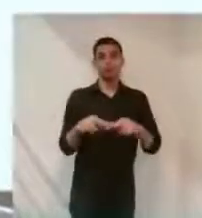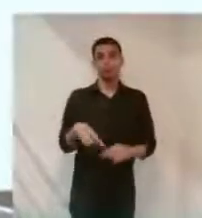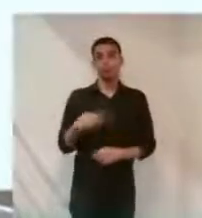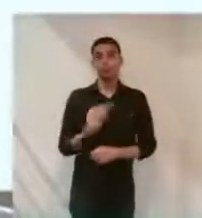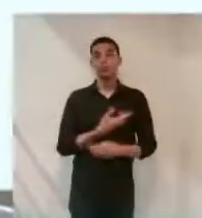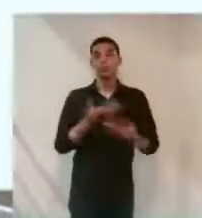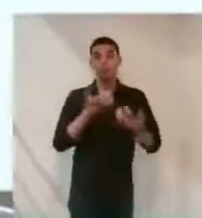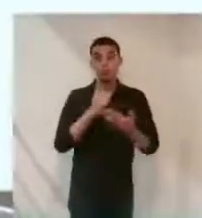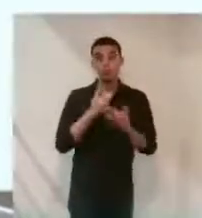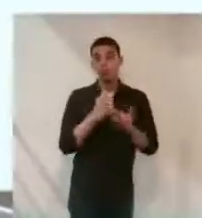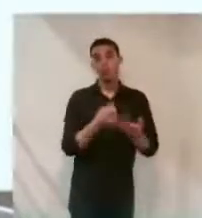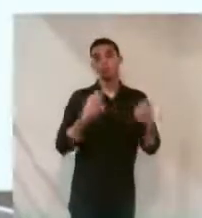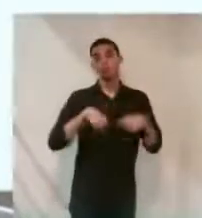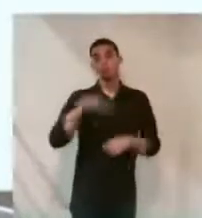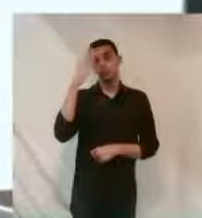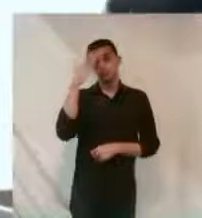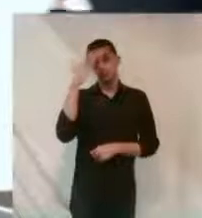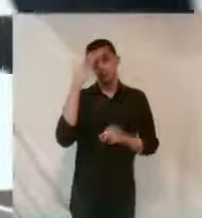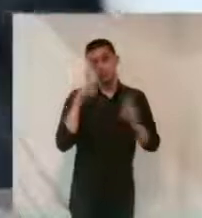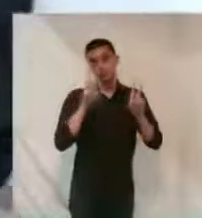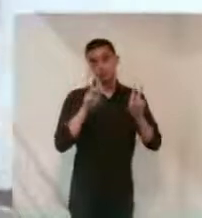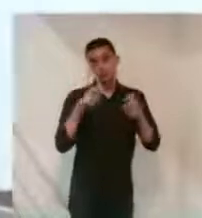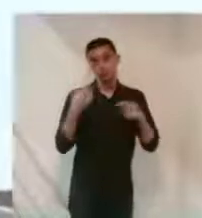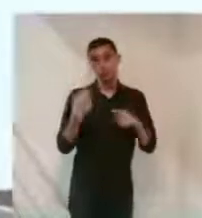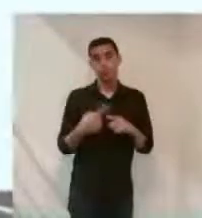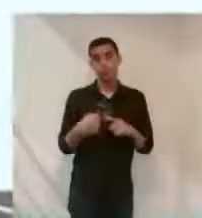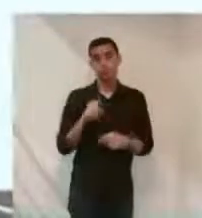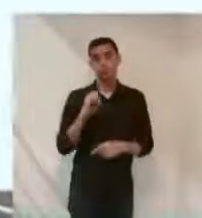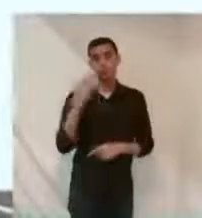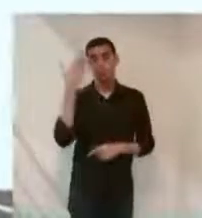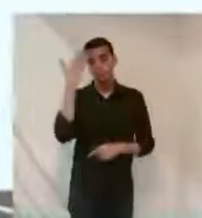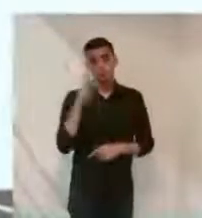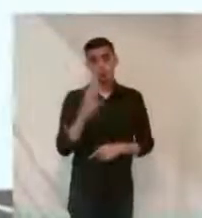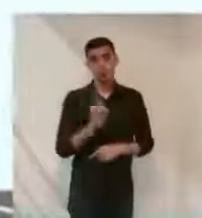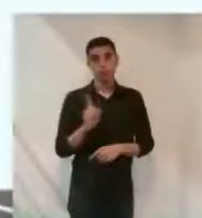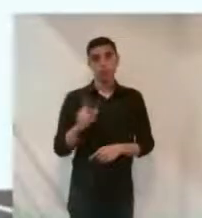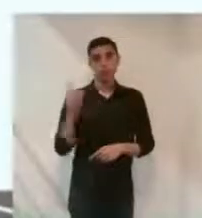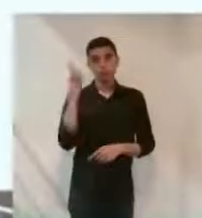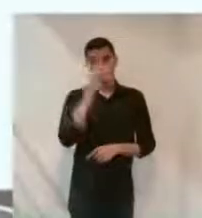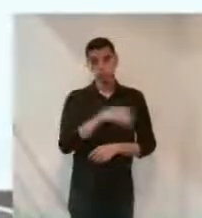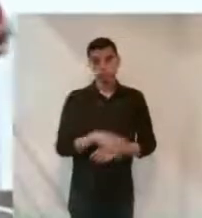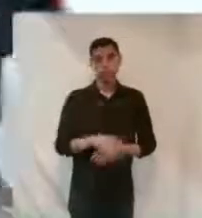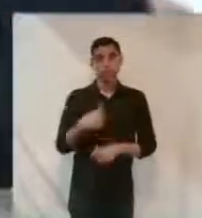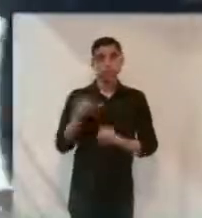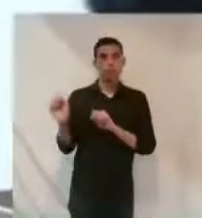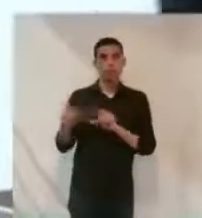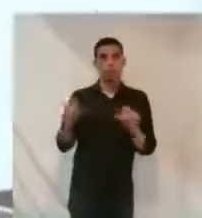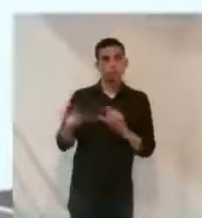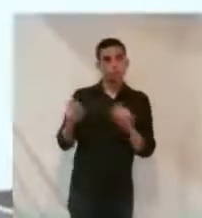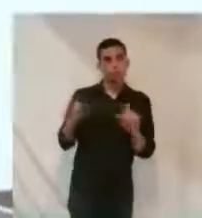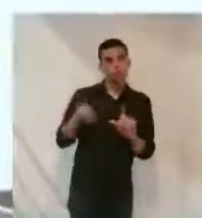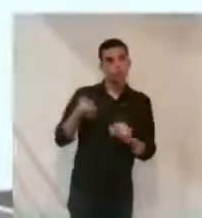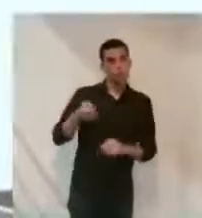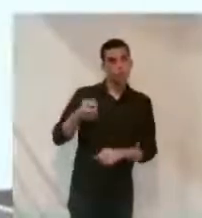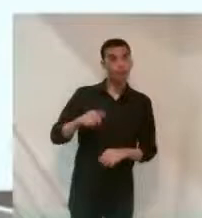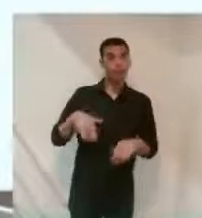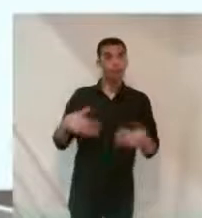estamos tratando, senão realmente fica difícil. Vou pular algumas coisas. Veja, quando a gente fala de logística reversa, nós estamos